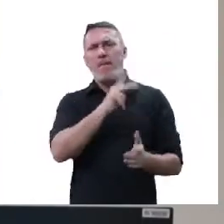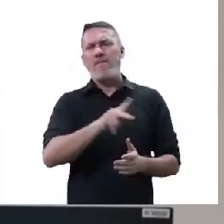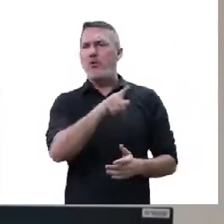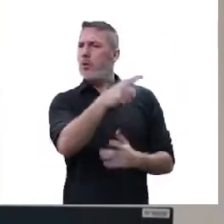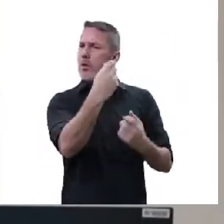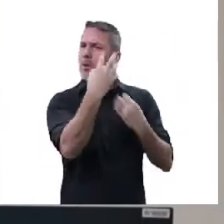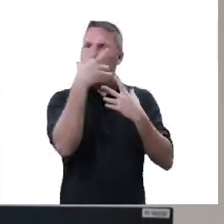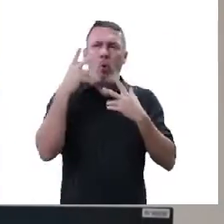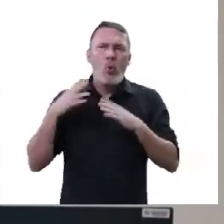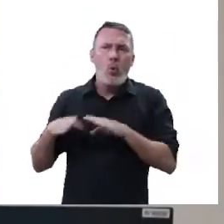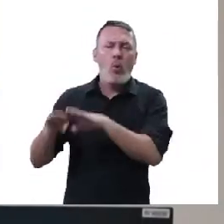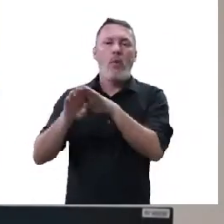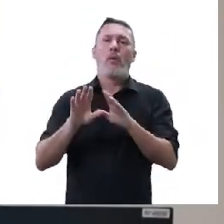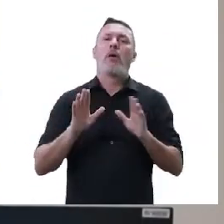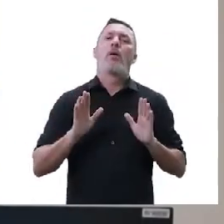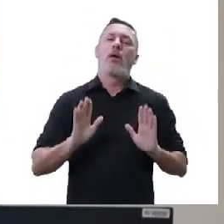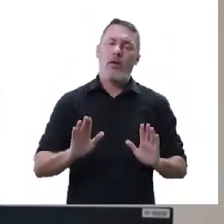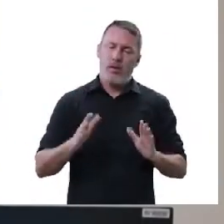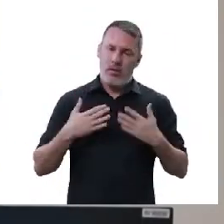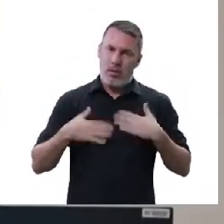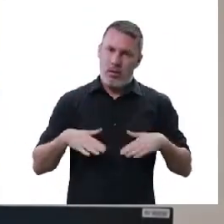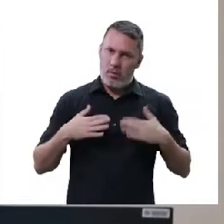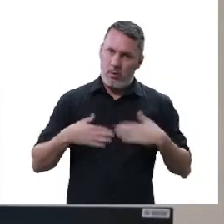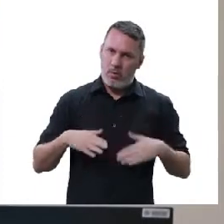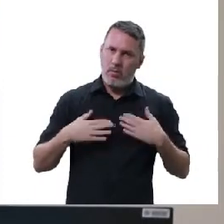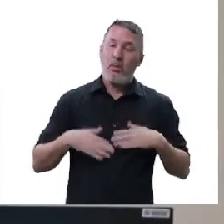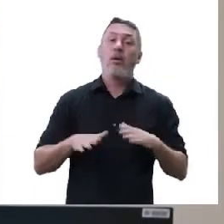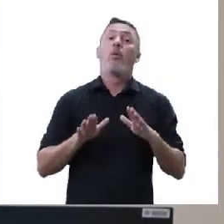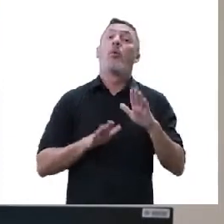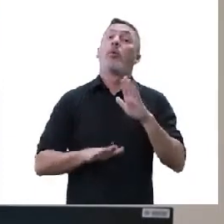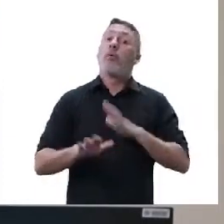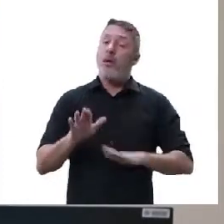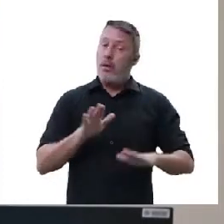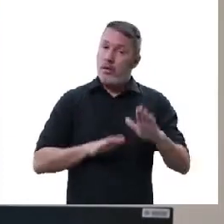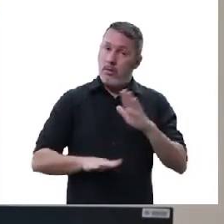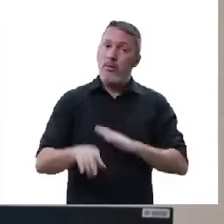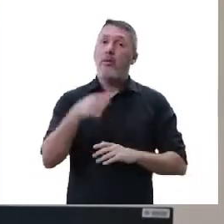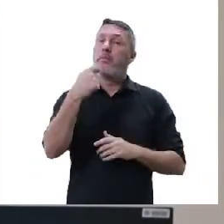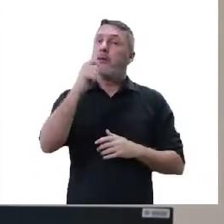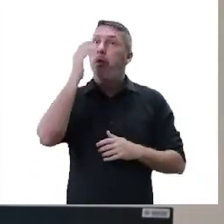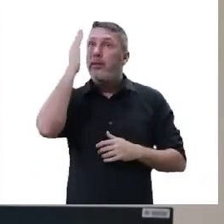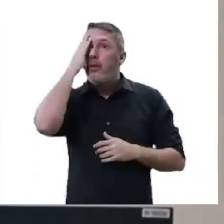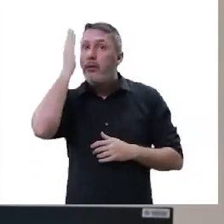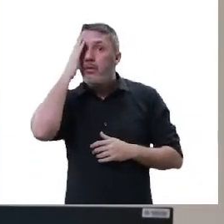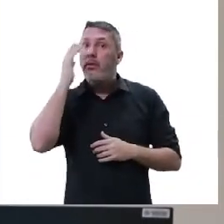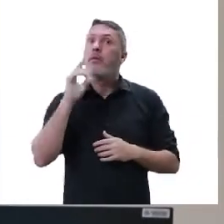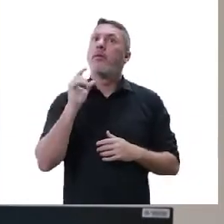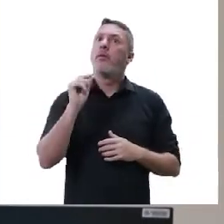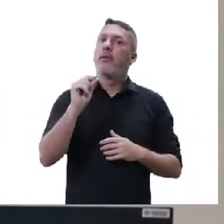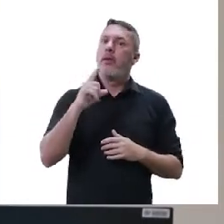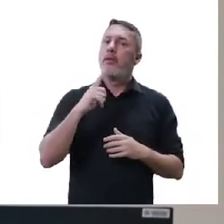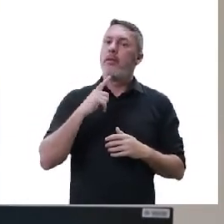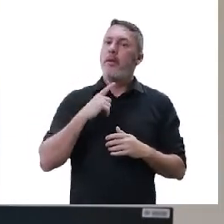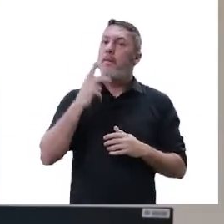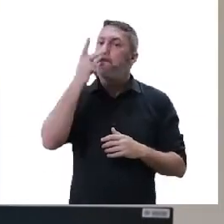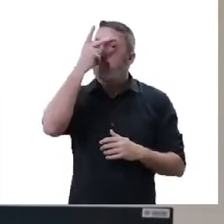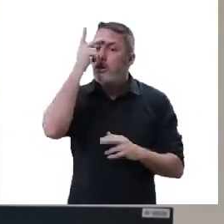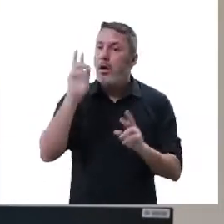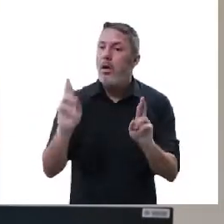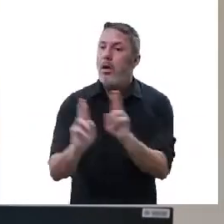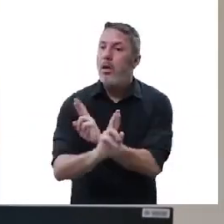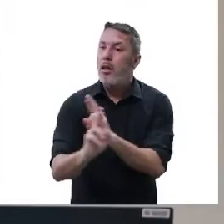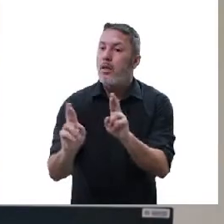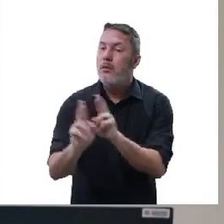da professora. Calma. Cuidado. A forma que você trata, a forma que você se relaciona com as